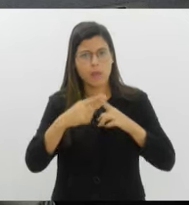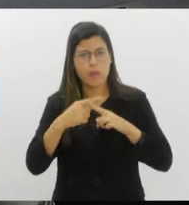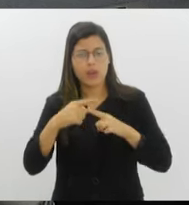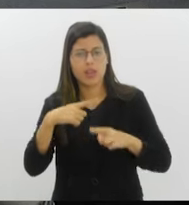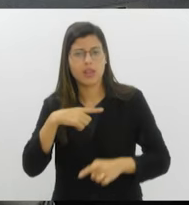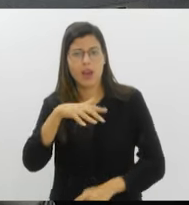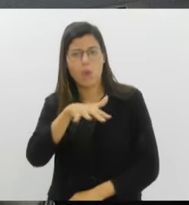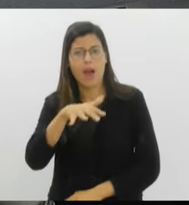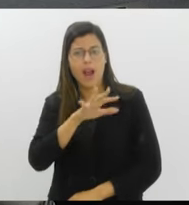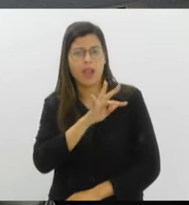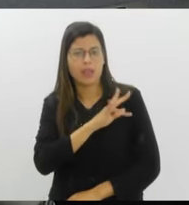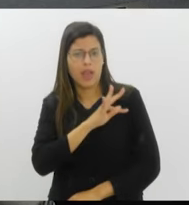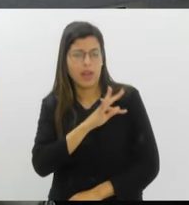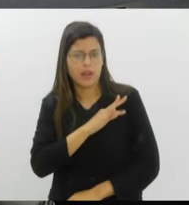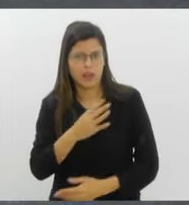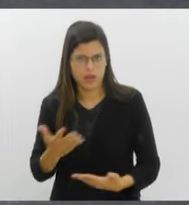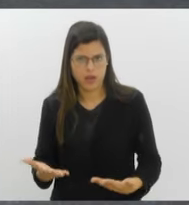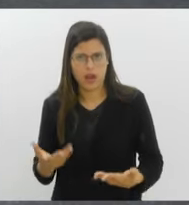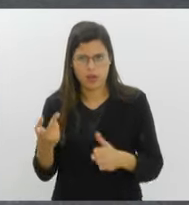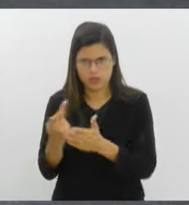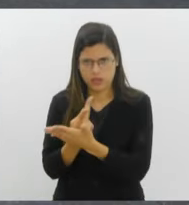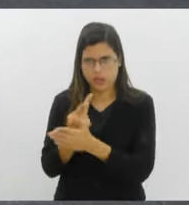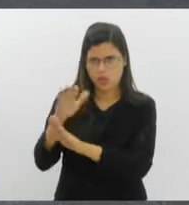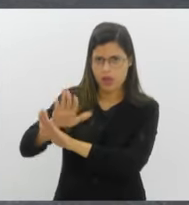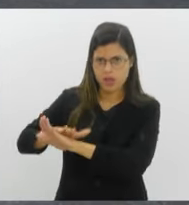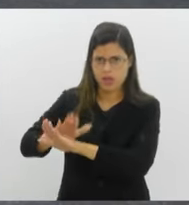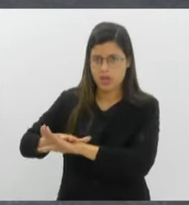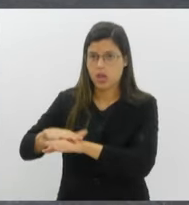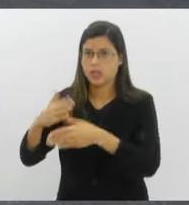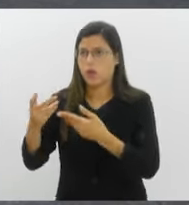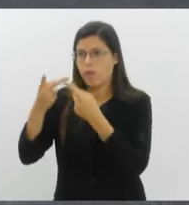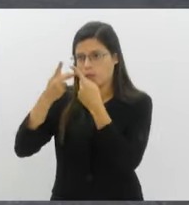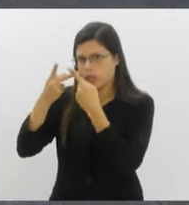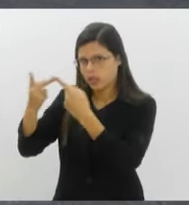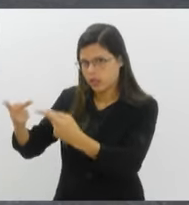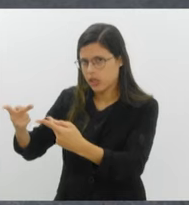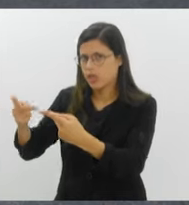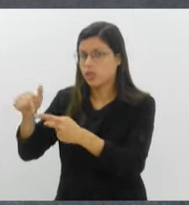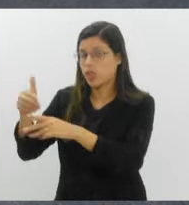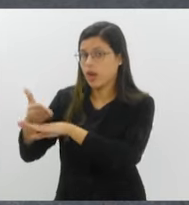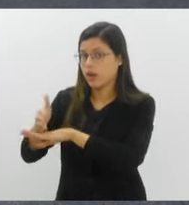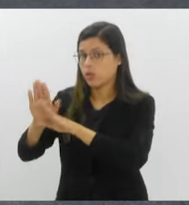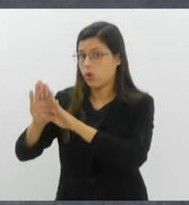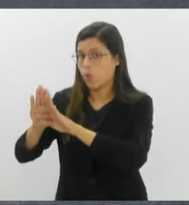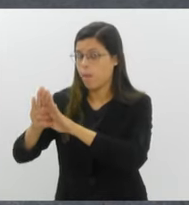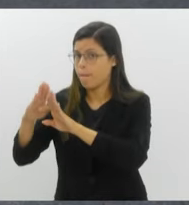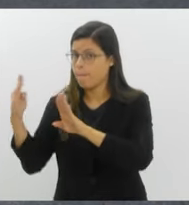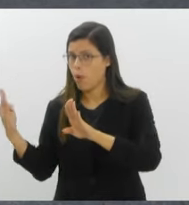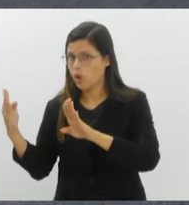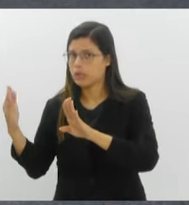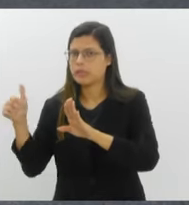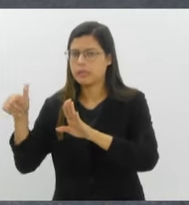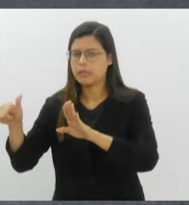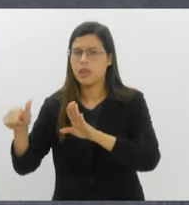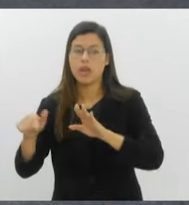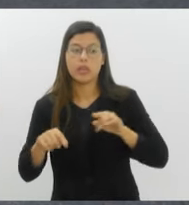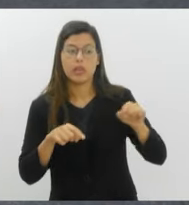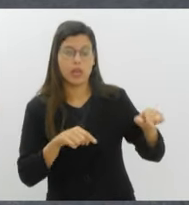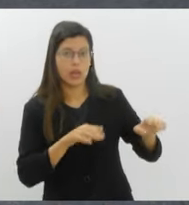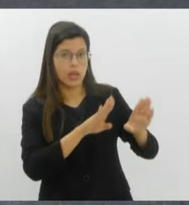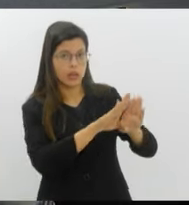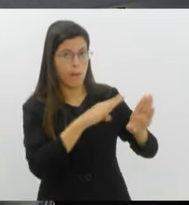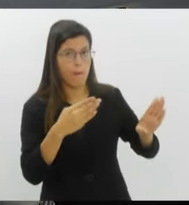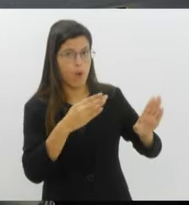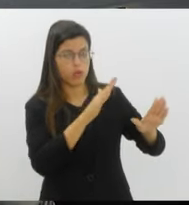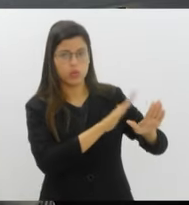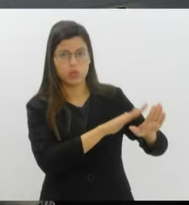aqui atrás do plenário. Então, os visitantes entram por ali, os deputados entram por ali. E ali é a porta